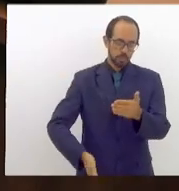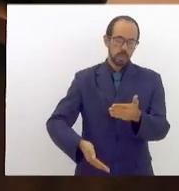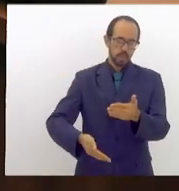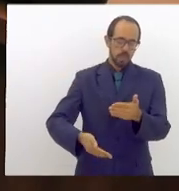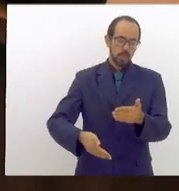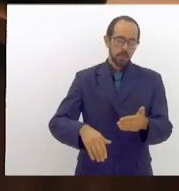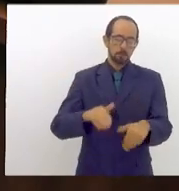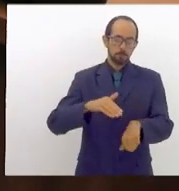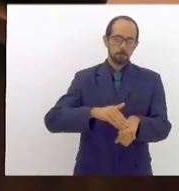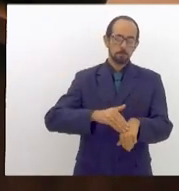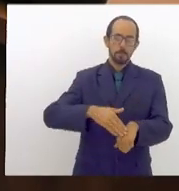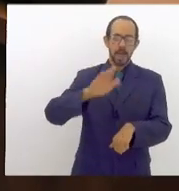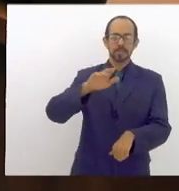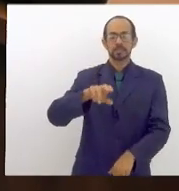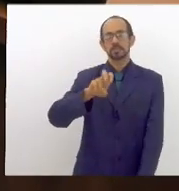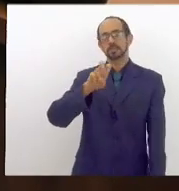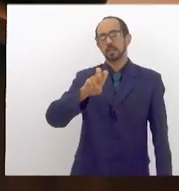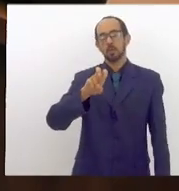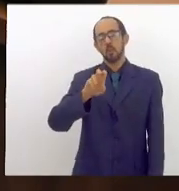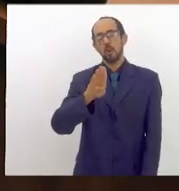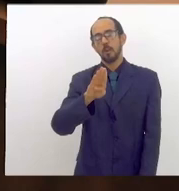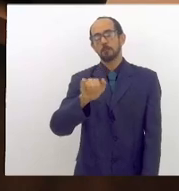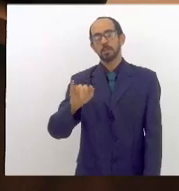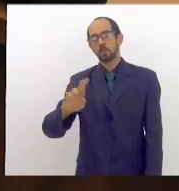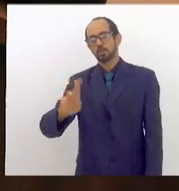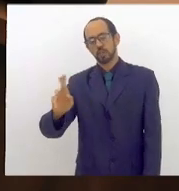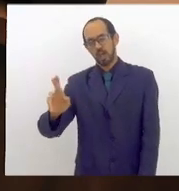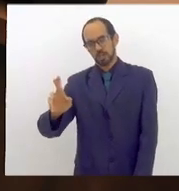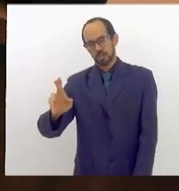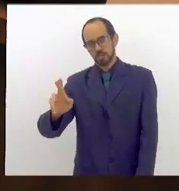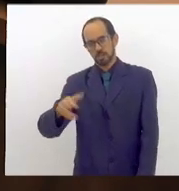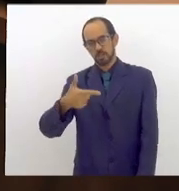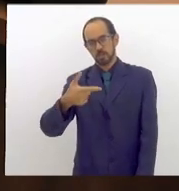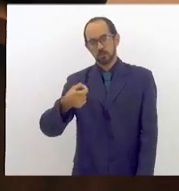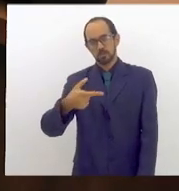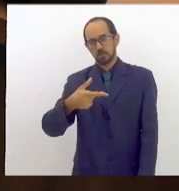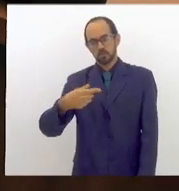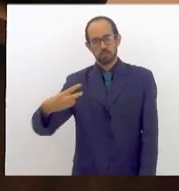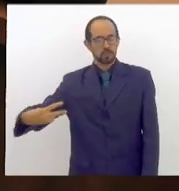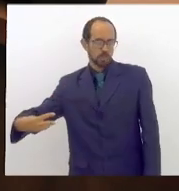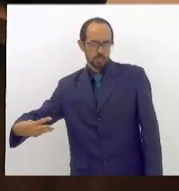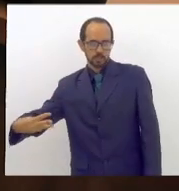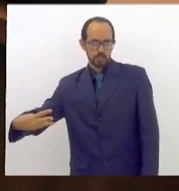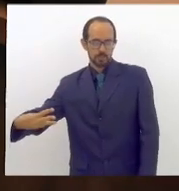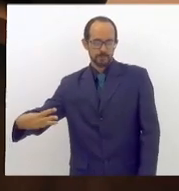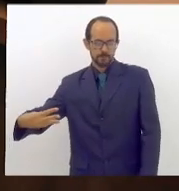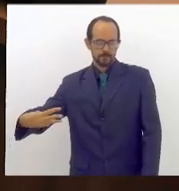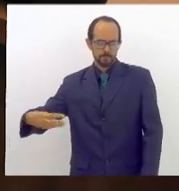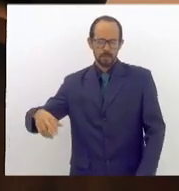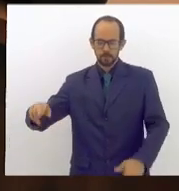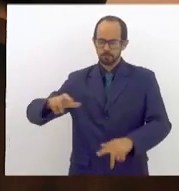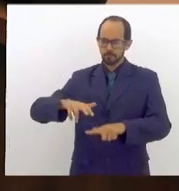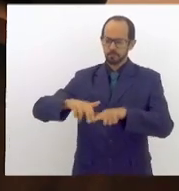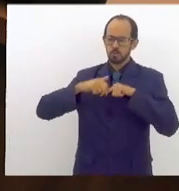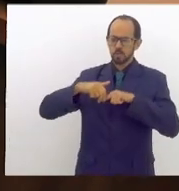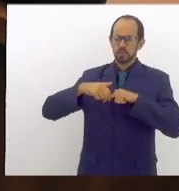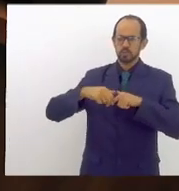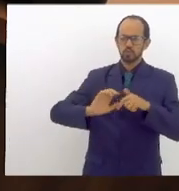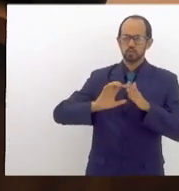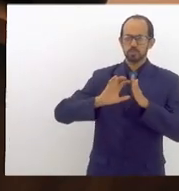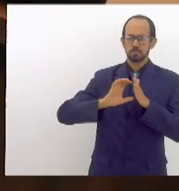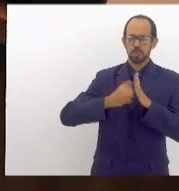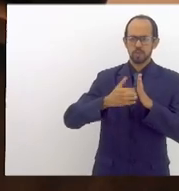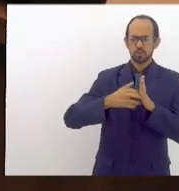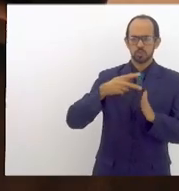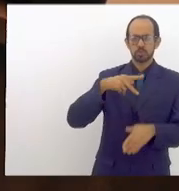mas cinco bilhões de reais em 2023 por isso senhor presidente a bancada do